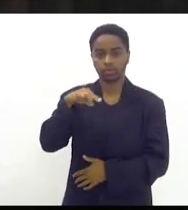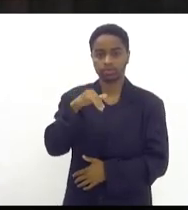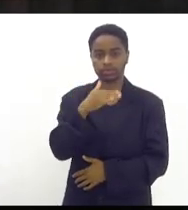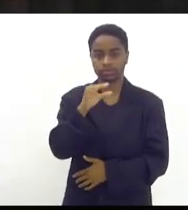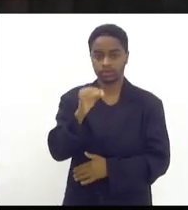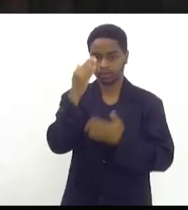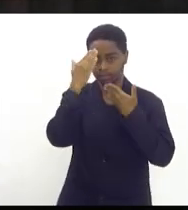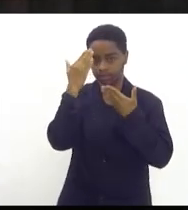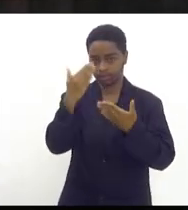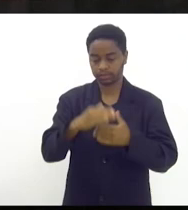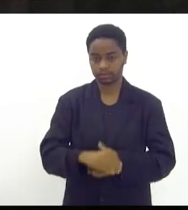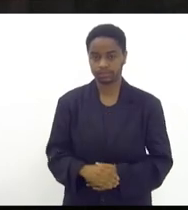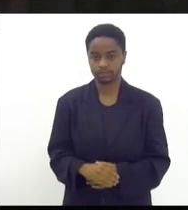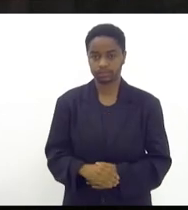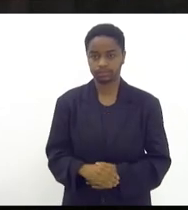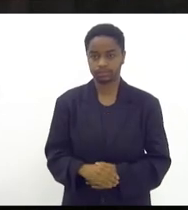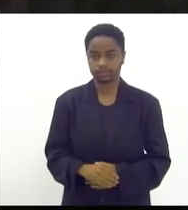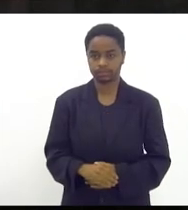Muito obrigado.